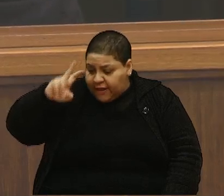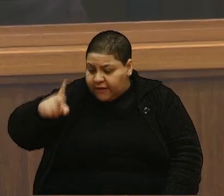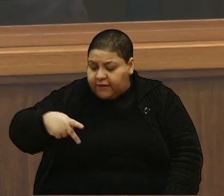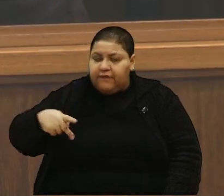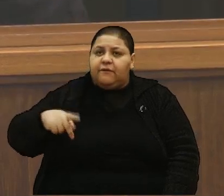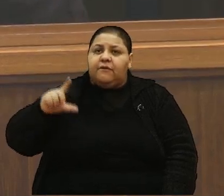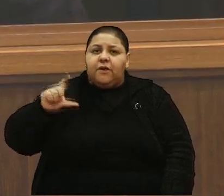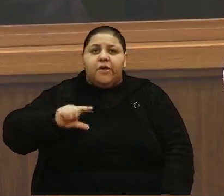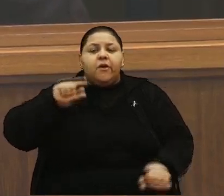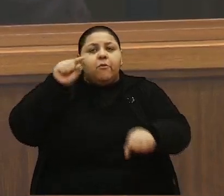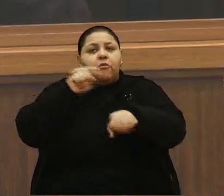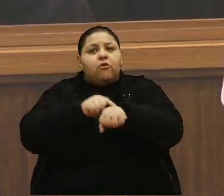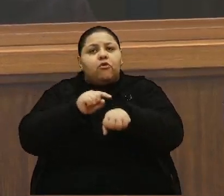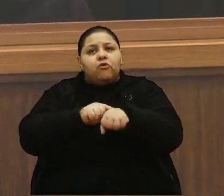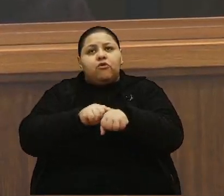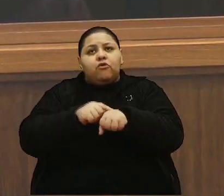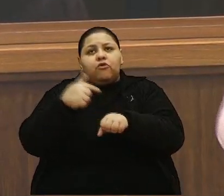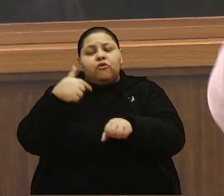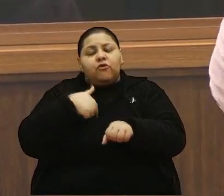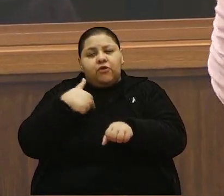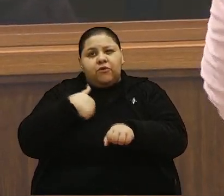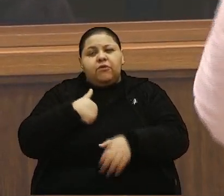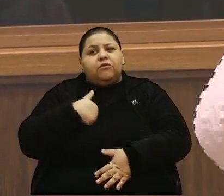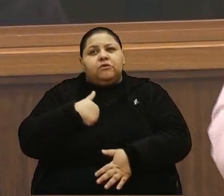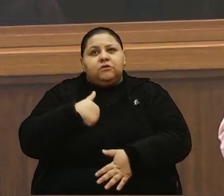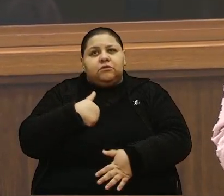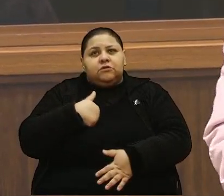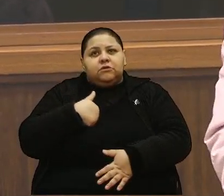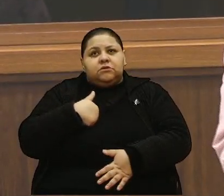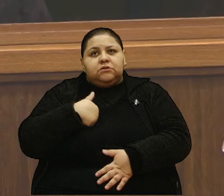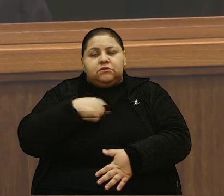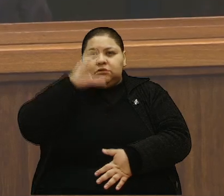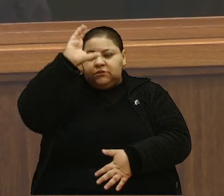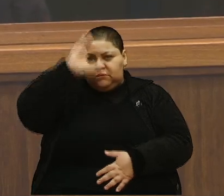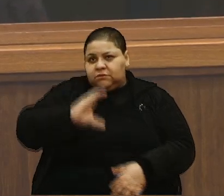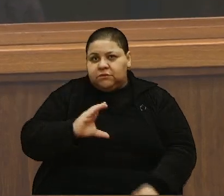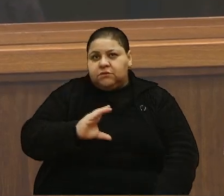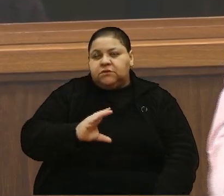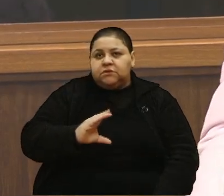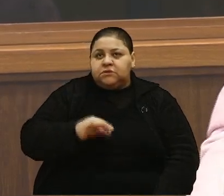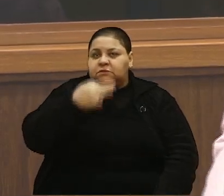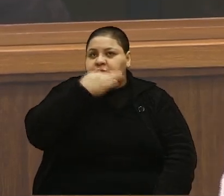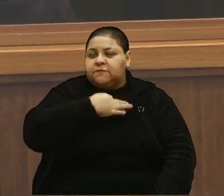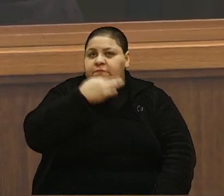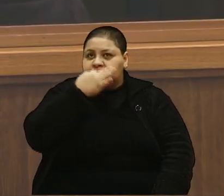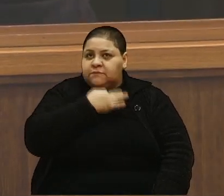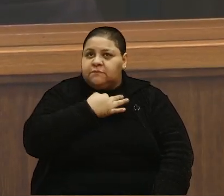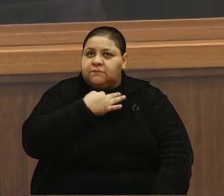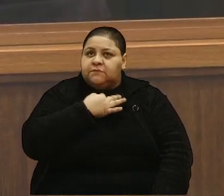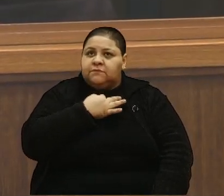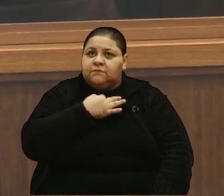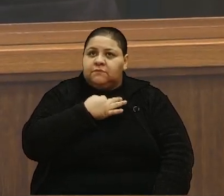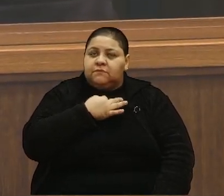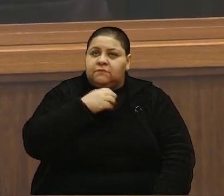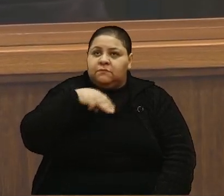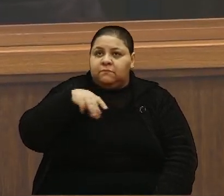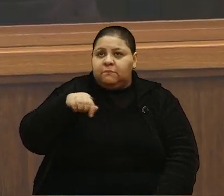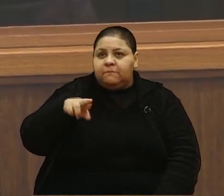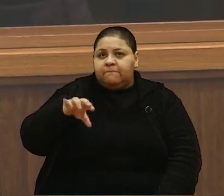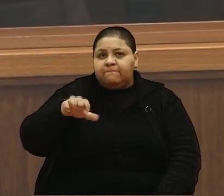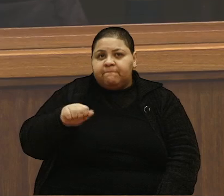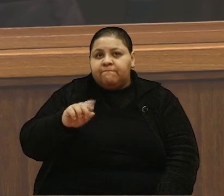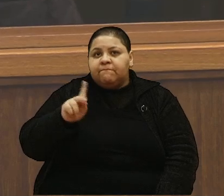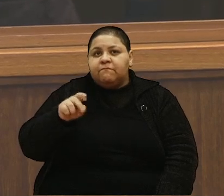pouco tempo aqui, eu dei um título de cidadã caxiense para a doutora Maria Helena, que